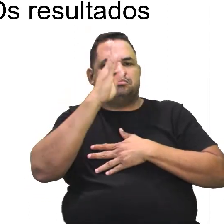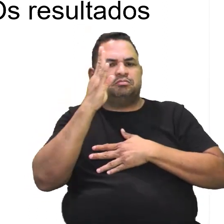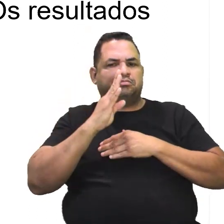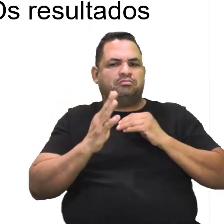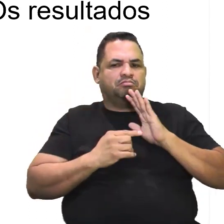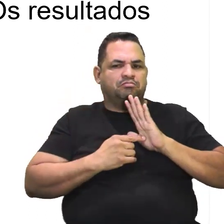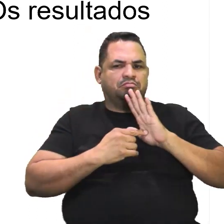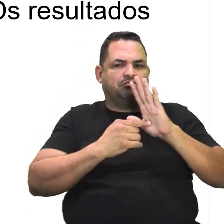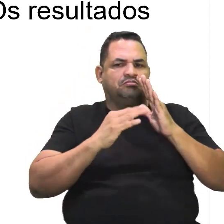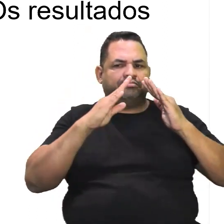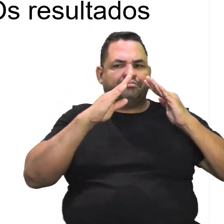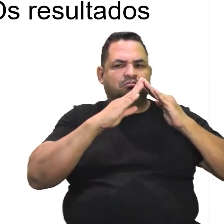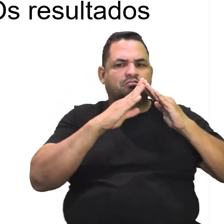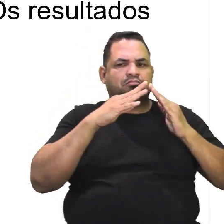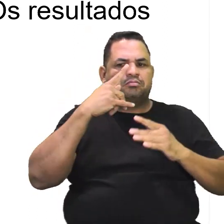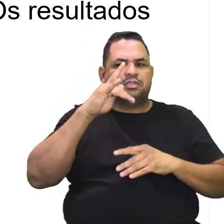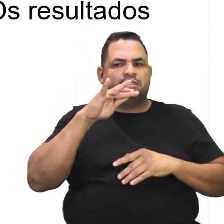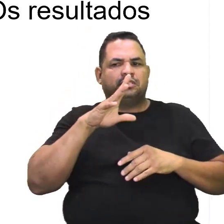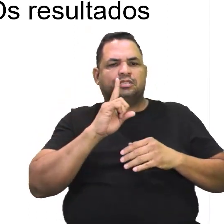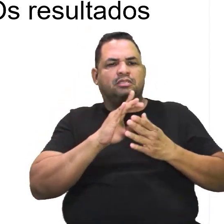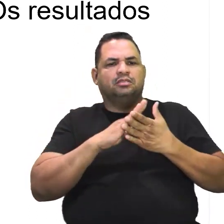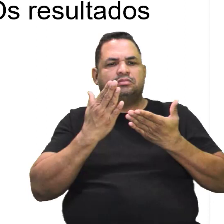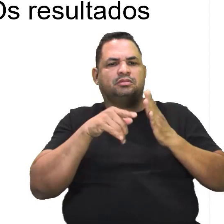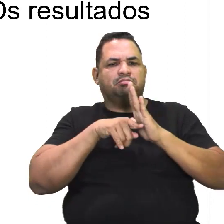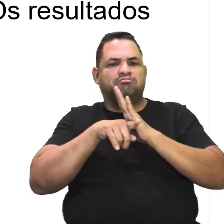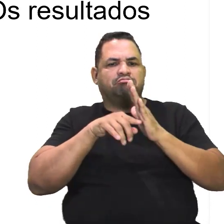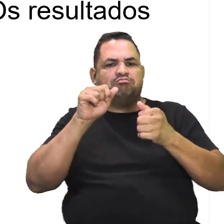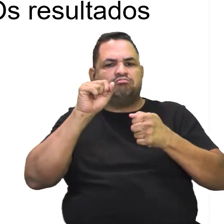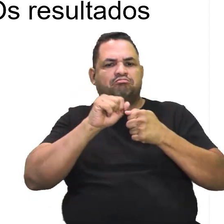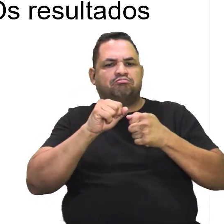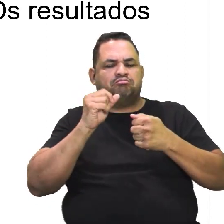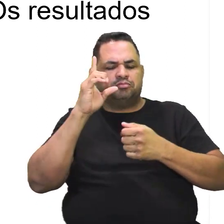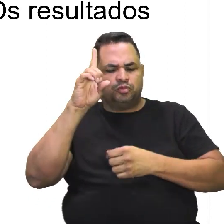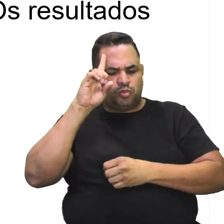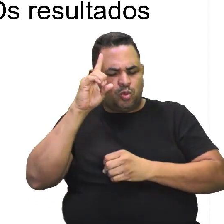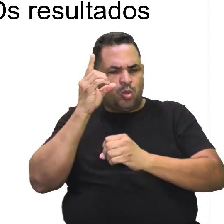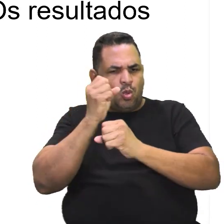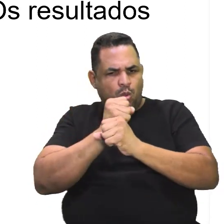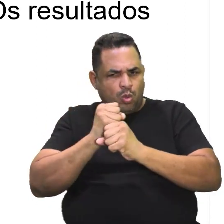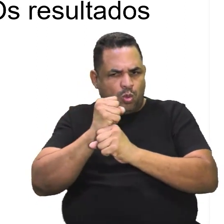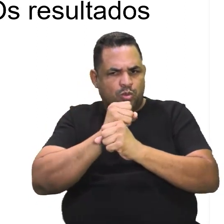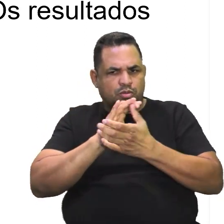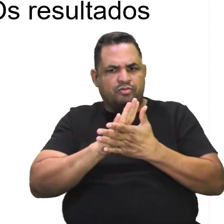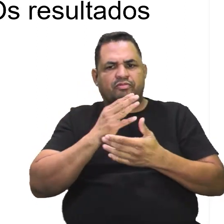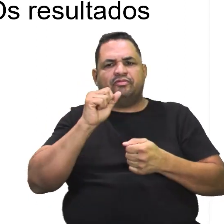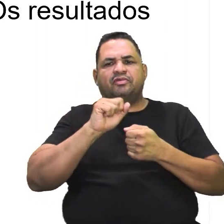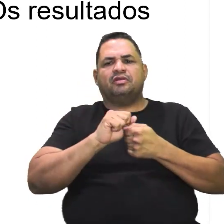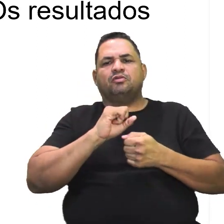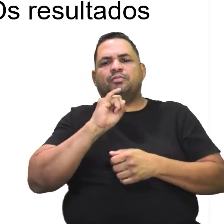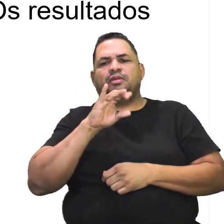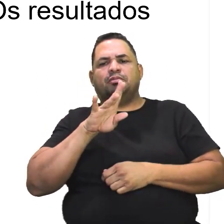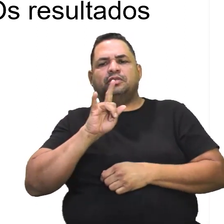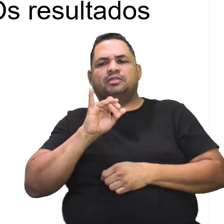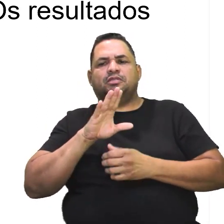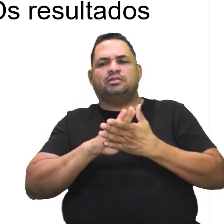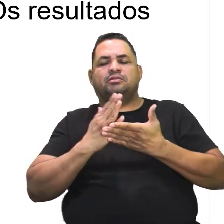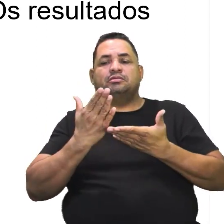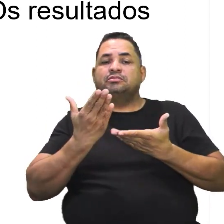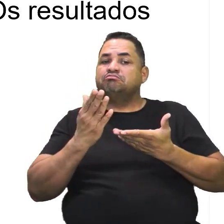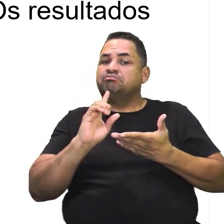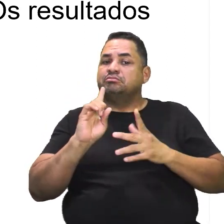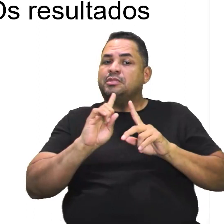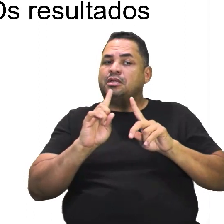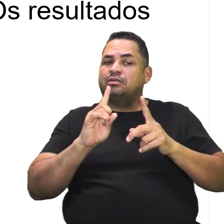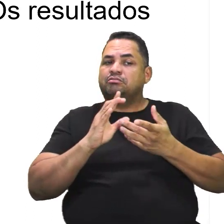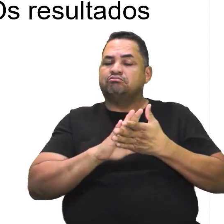por Amostra de Domicílios, o PNAD, é uma pesquisa feita anualmente pelo IBGE, exceto nos anos